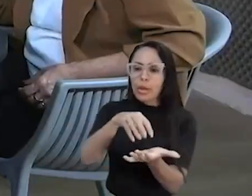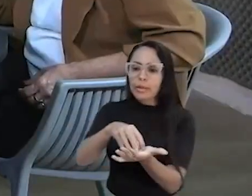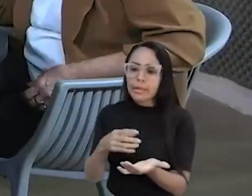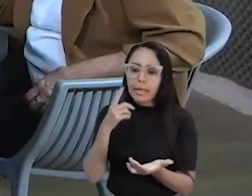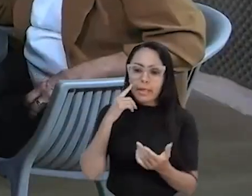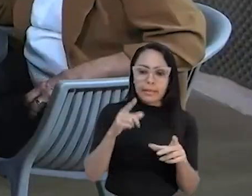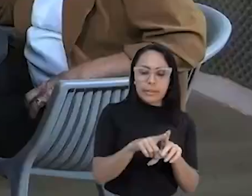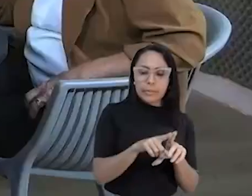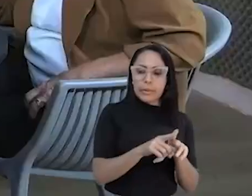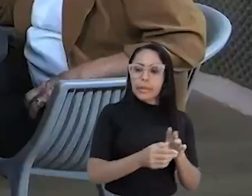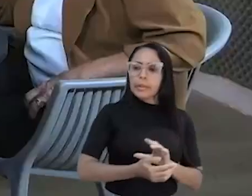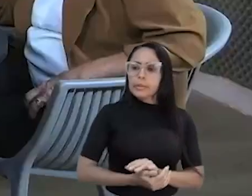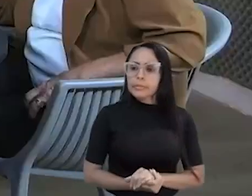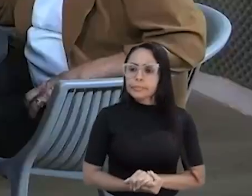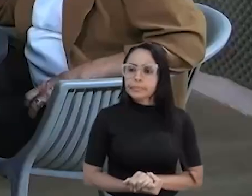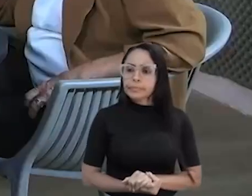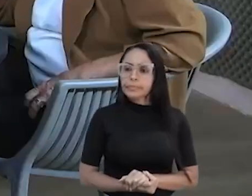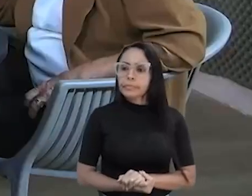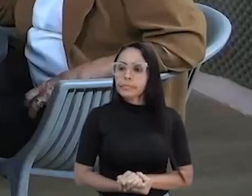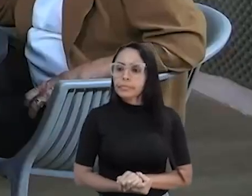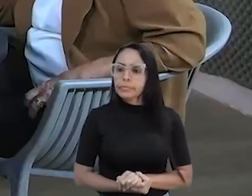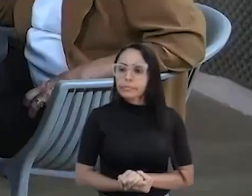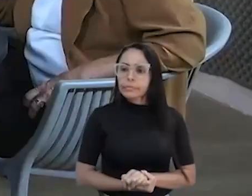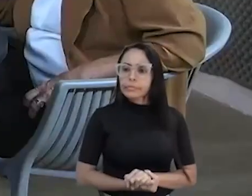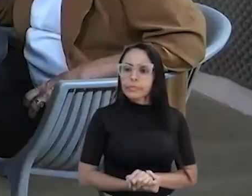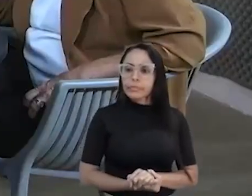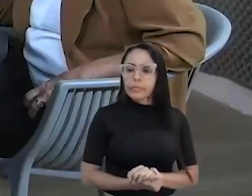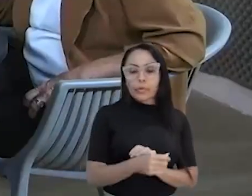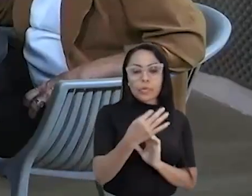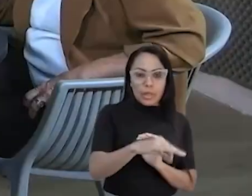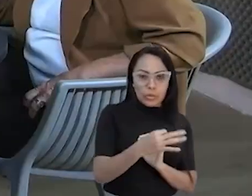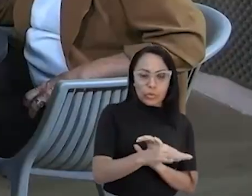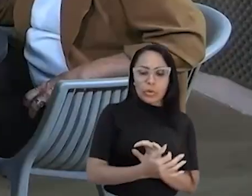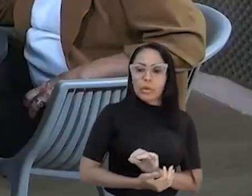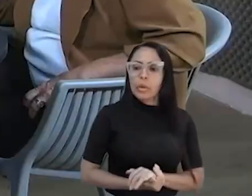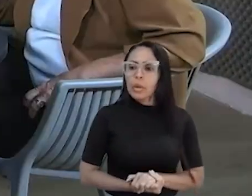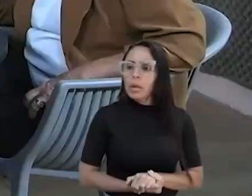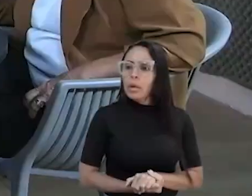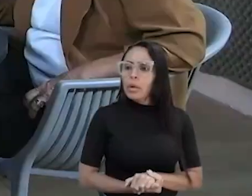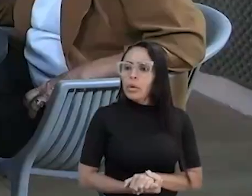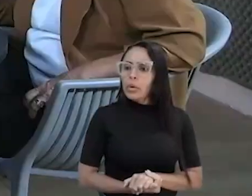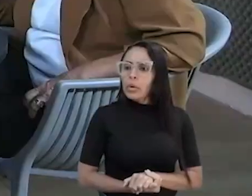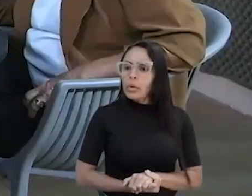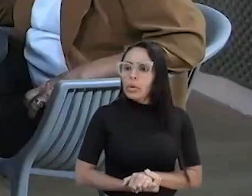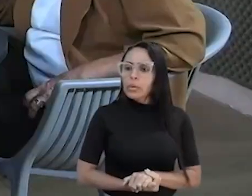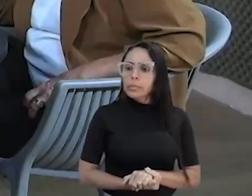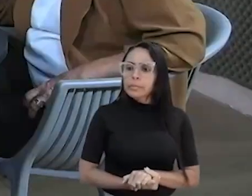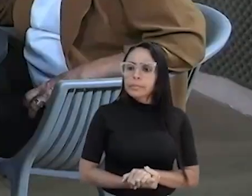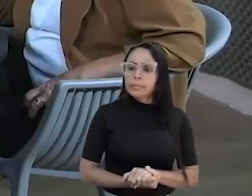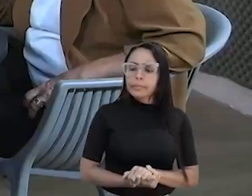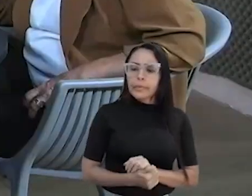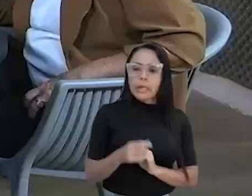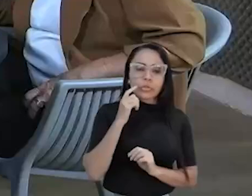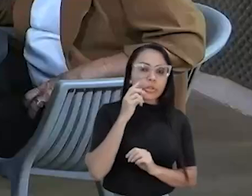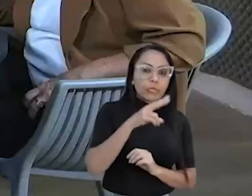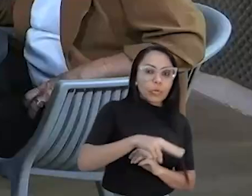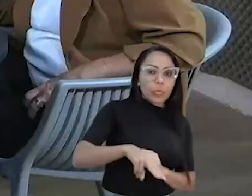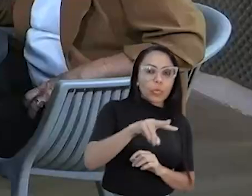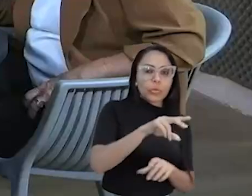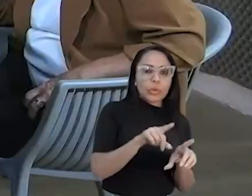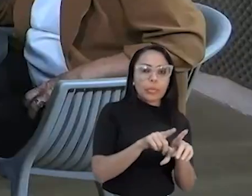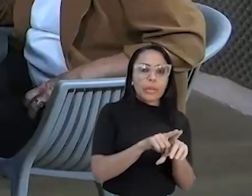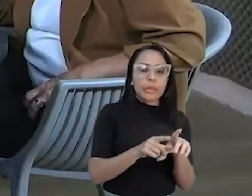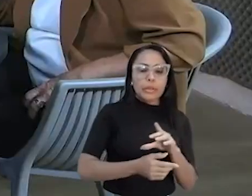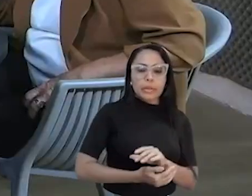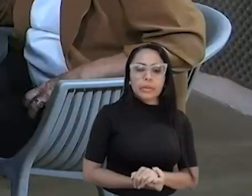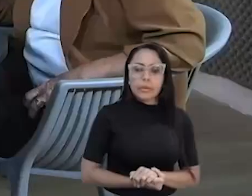rede cadeira, né? Porque isso veio da rede, né? A utilização de planta, né? Eu acho que a gente viu muito, assim, e tem sido realmente uma tendência,